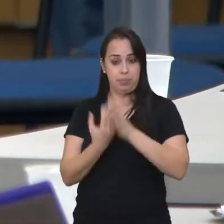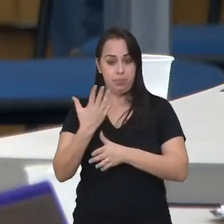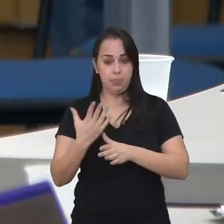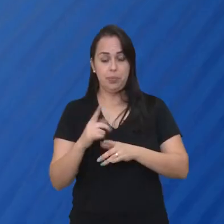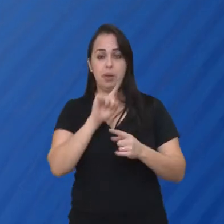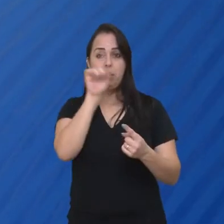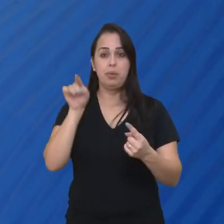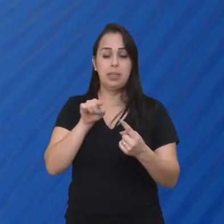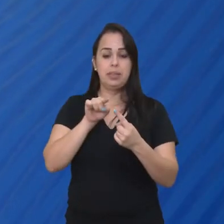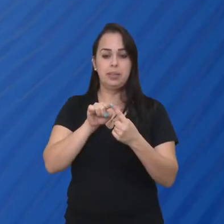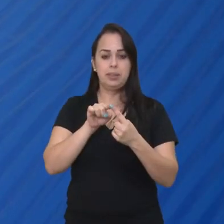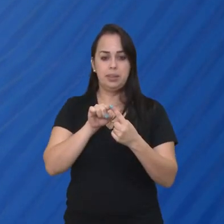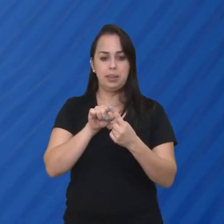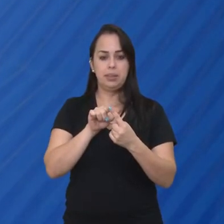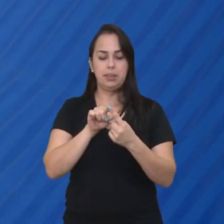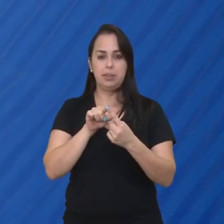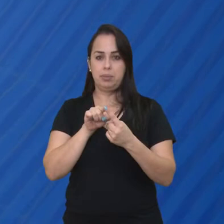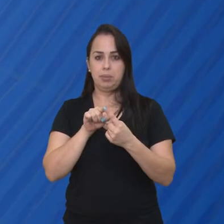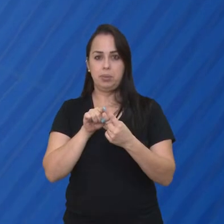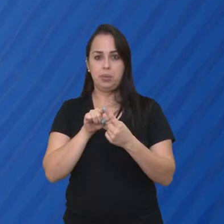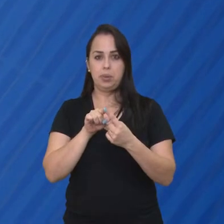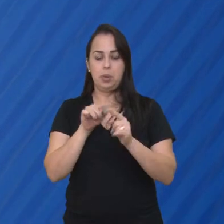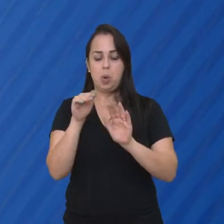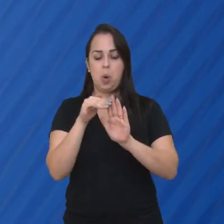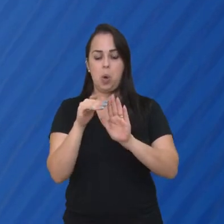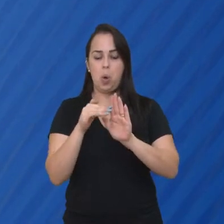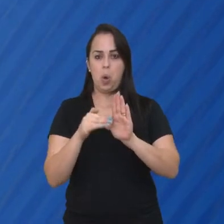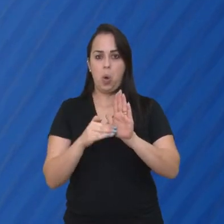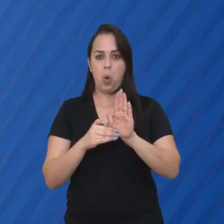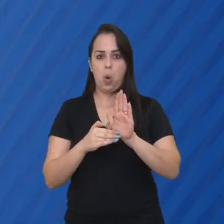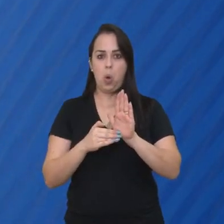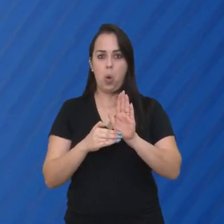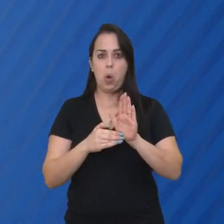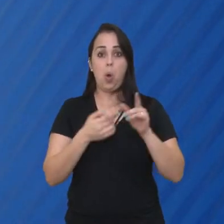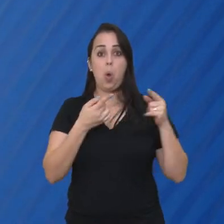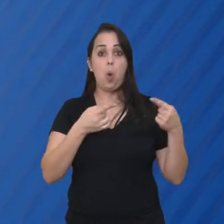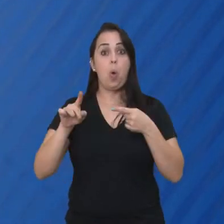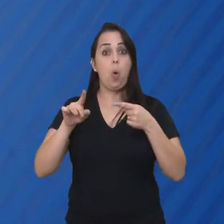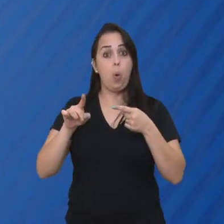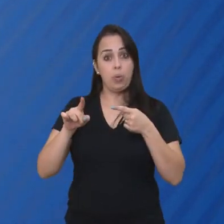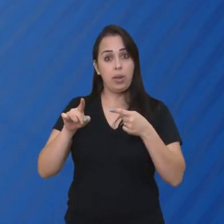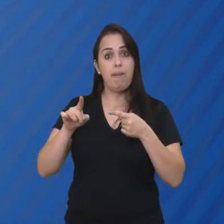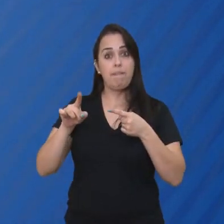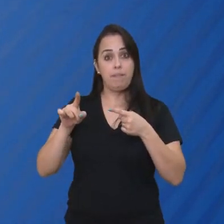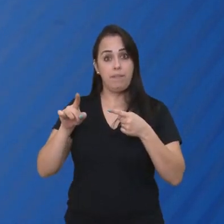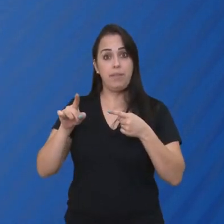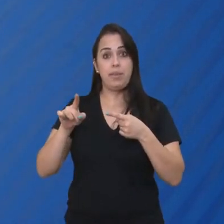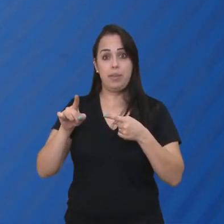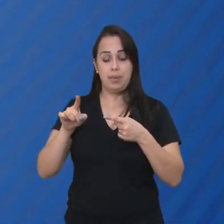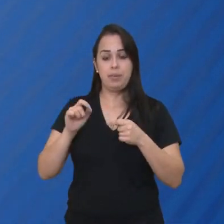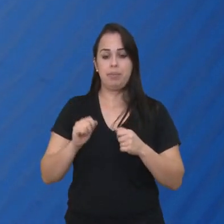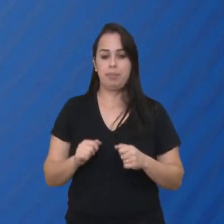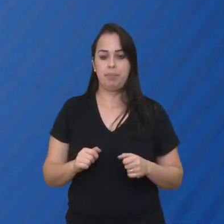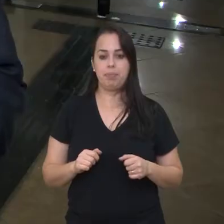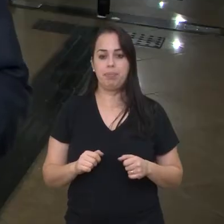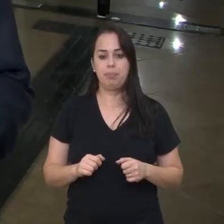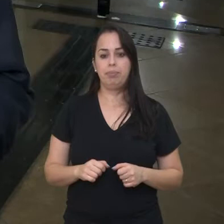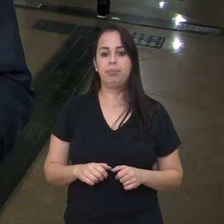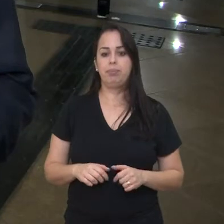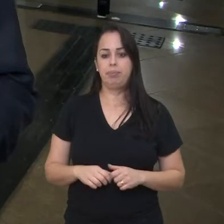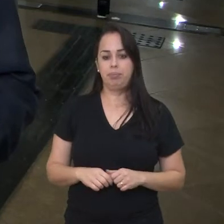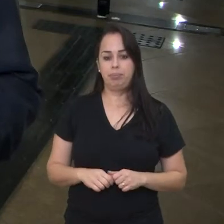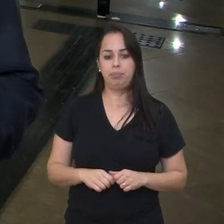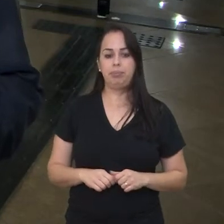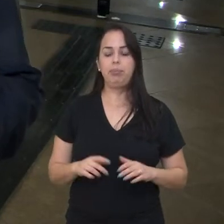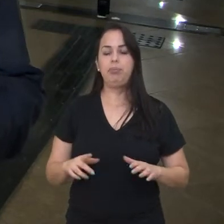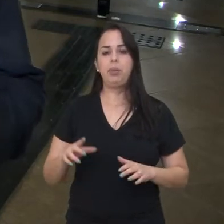José Cláudio, com o objetivo de implantar na cidade um cronograma de ações de combate à violência contra a pessoa idosa. O